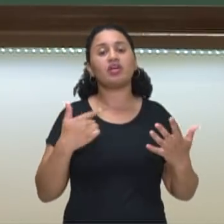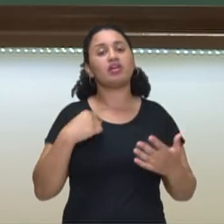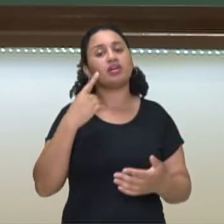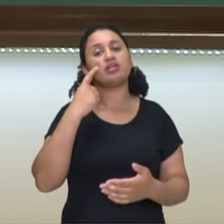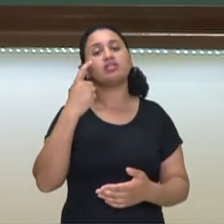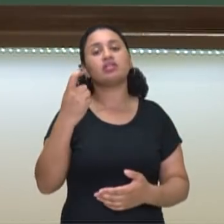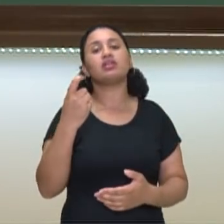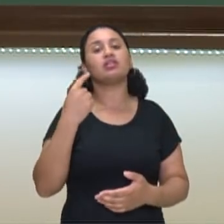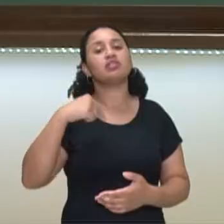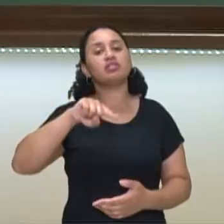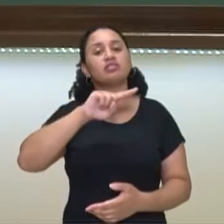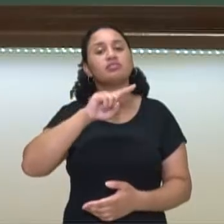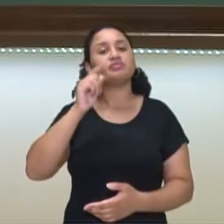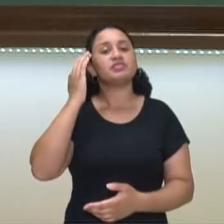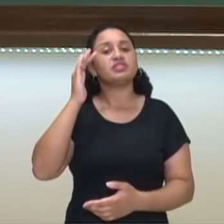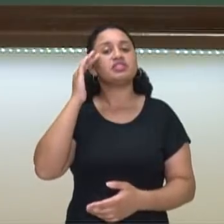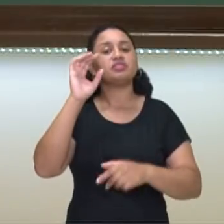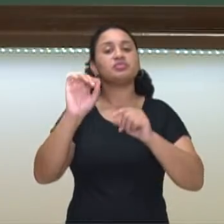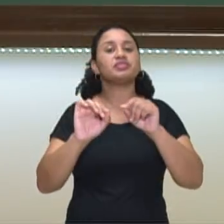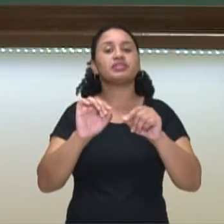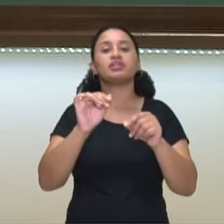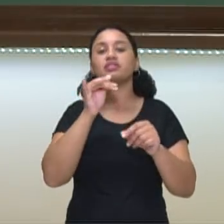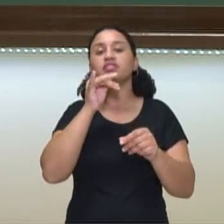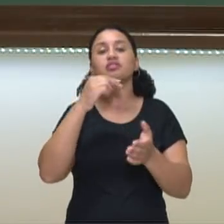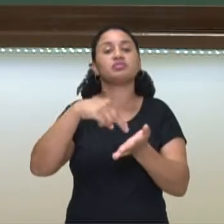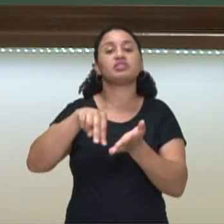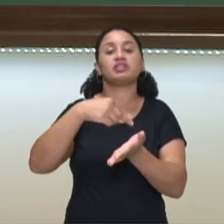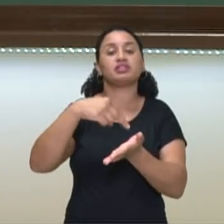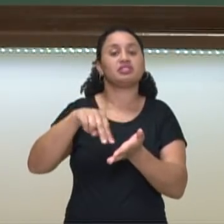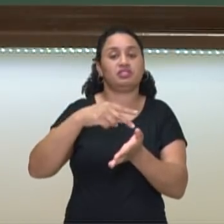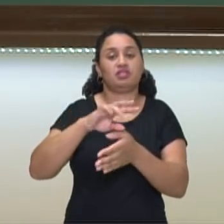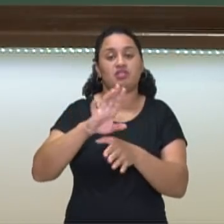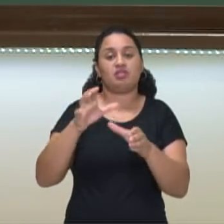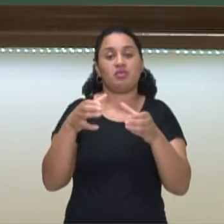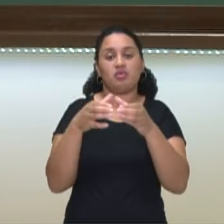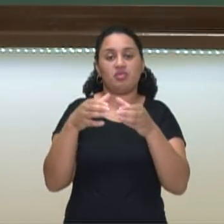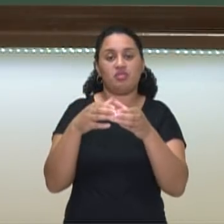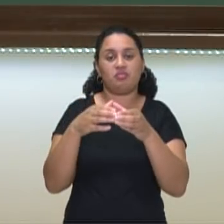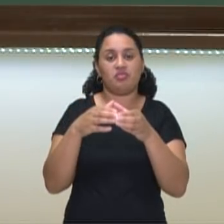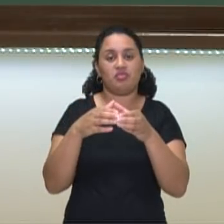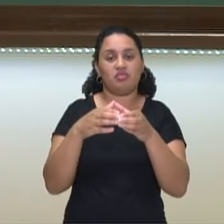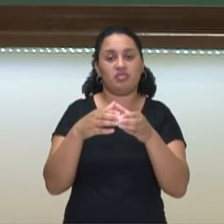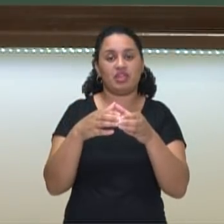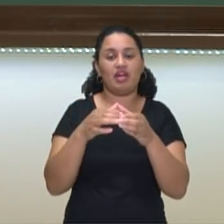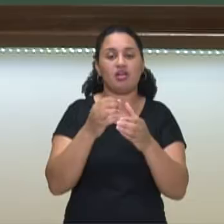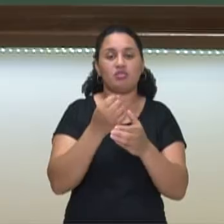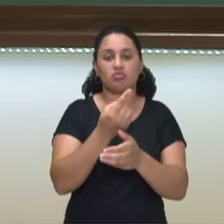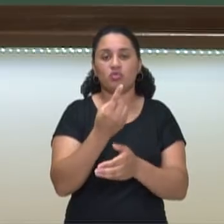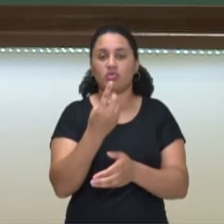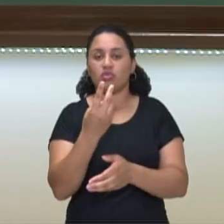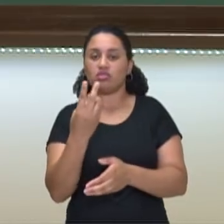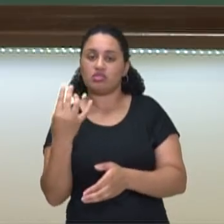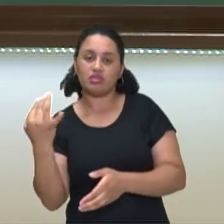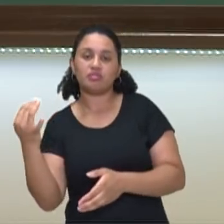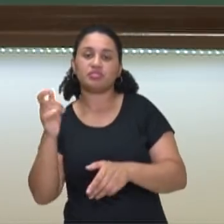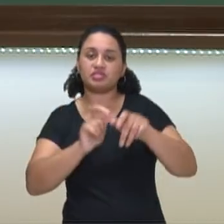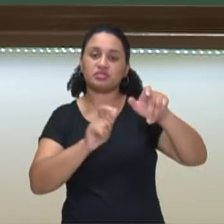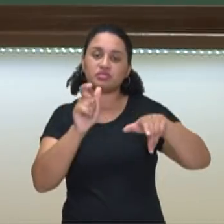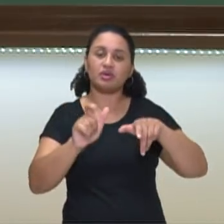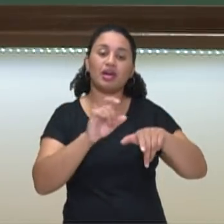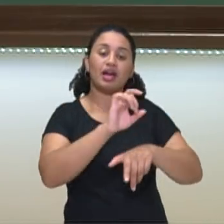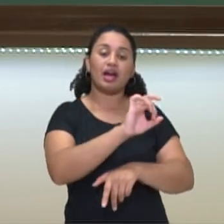interessante a gente entender, por exemplo, numa dança em grupos, com mais de uma pessoa, né? Cada dançarino tem